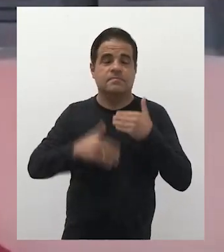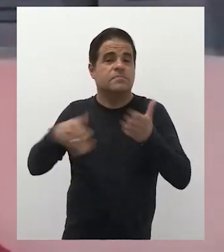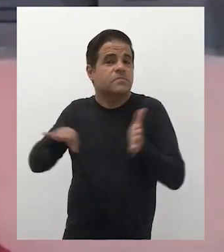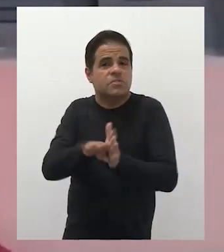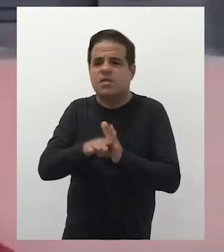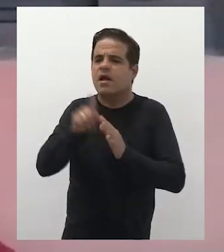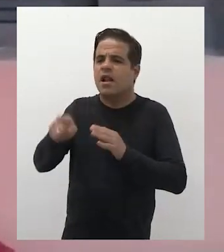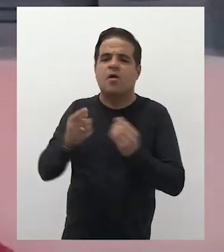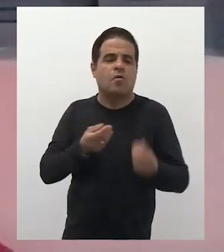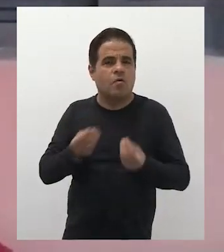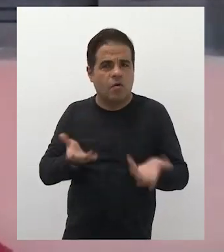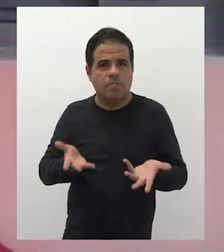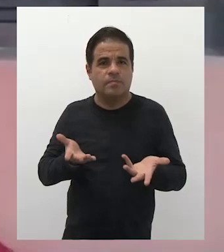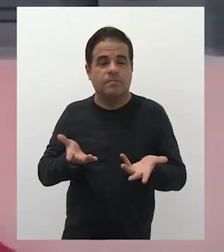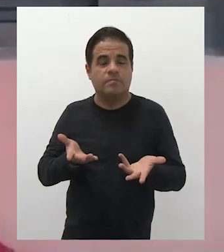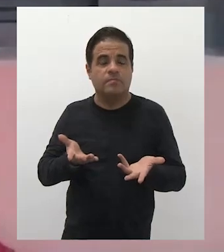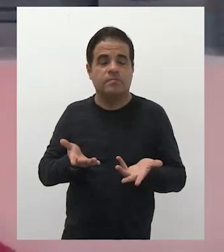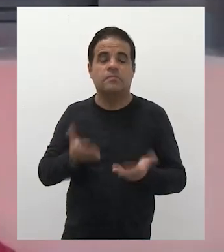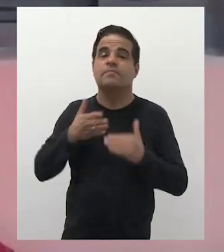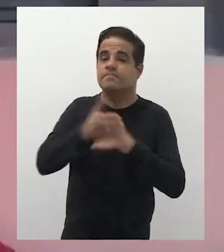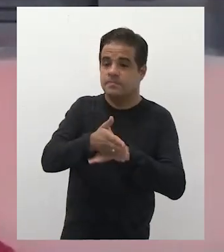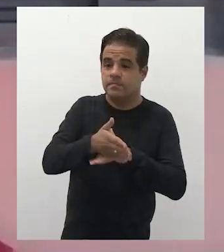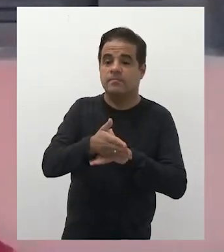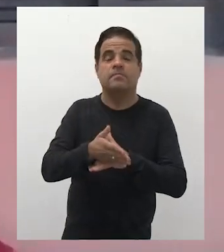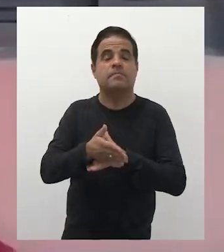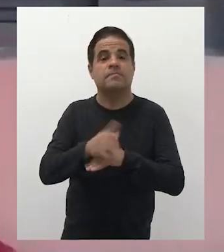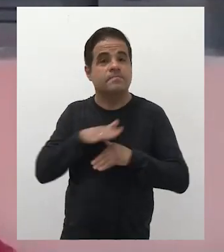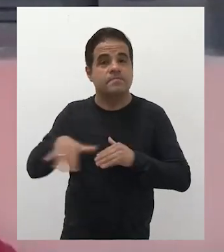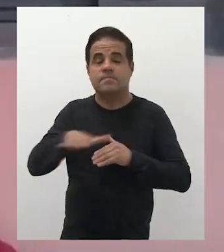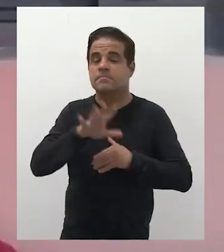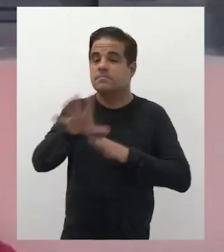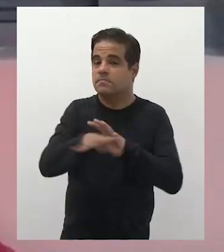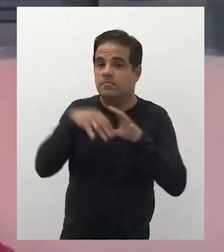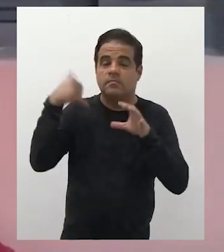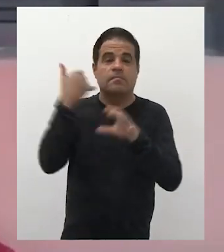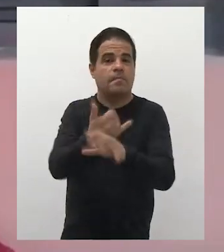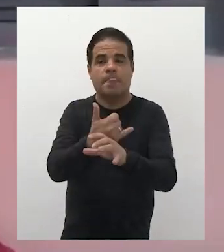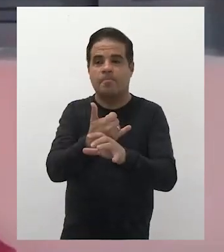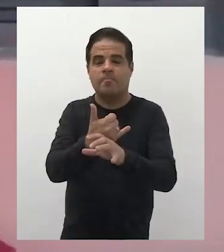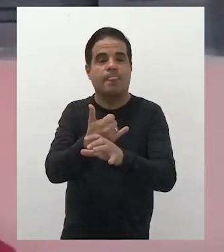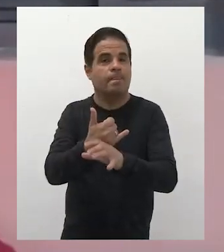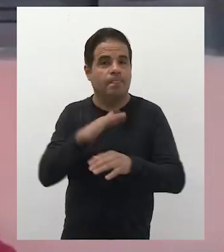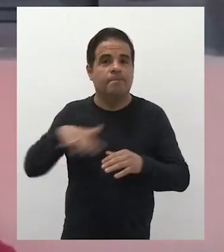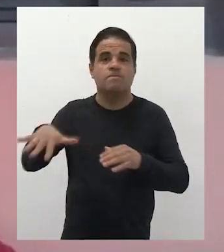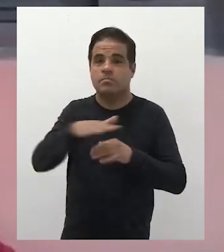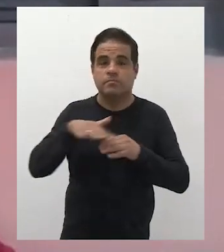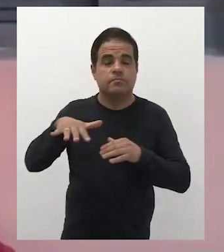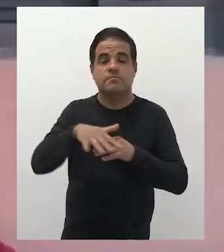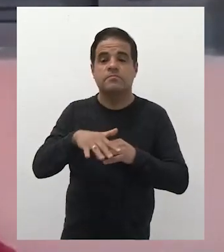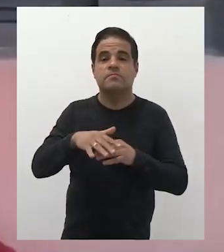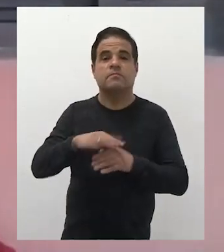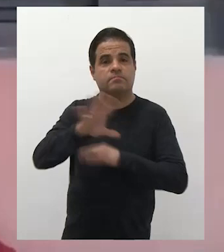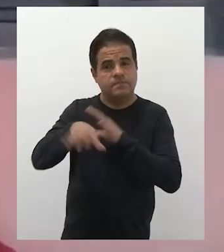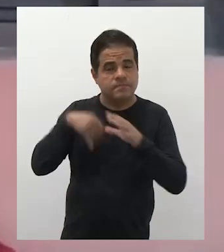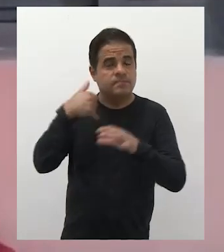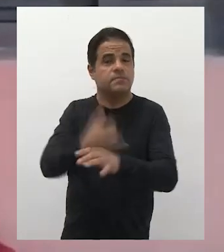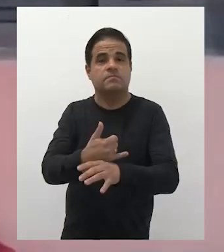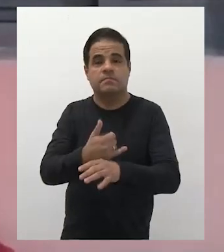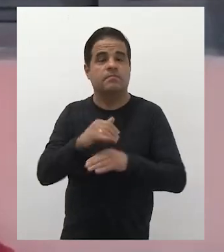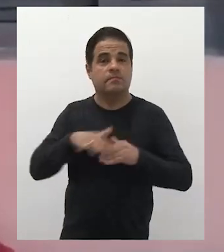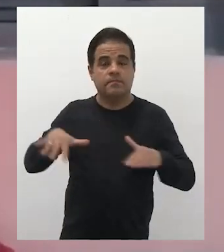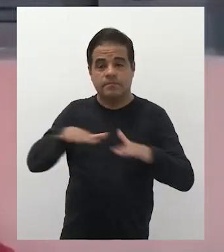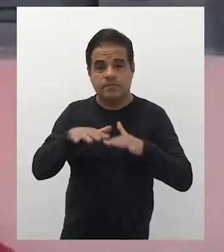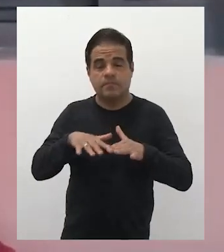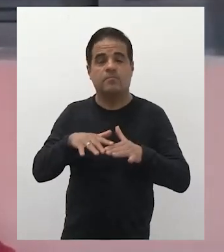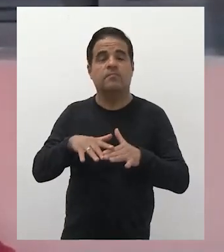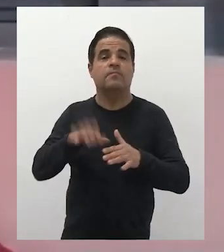lá no canal? Você entra pelo YouTube, o canal do Centro de Mídias do Estado de